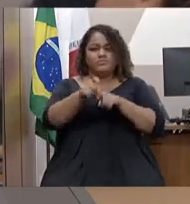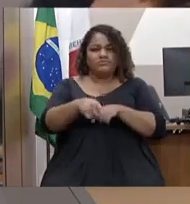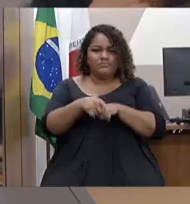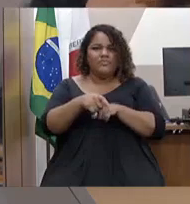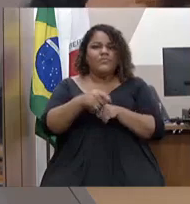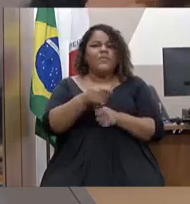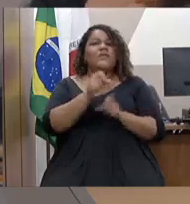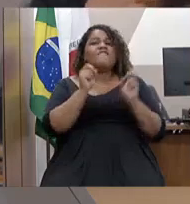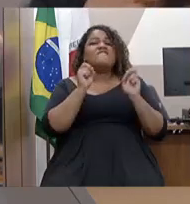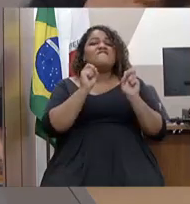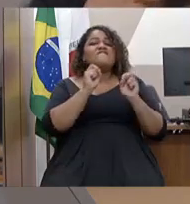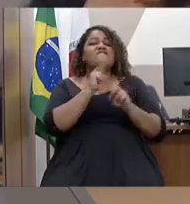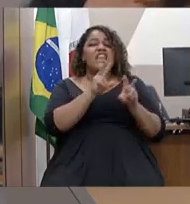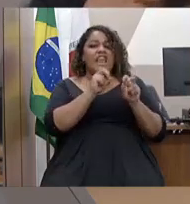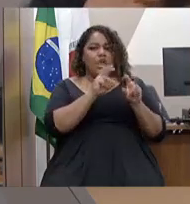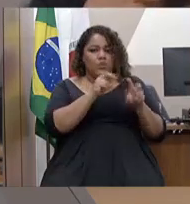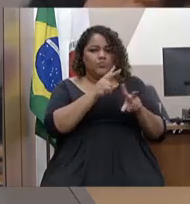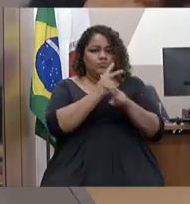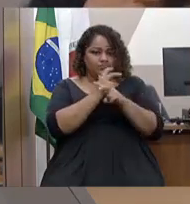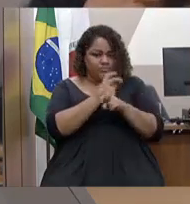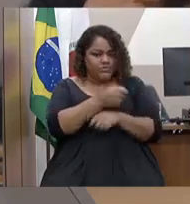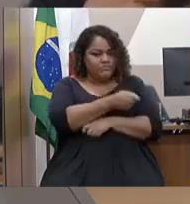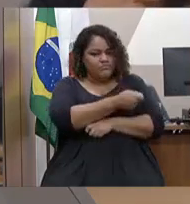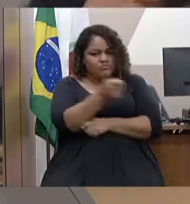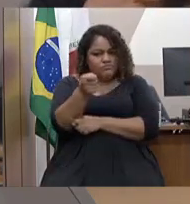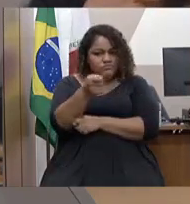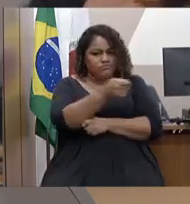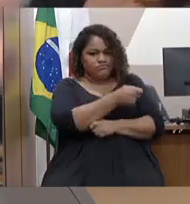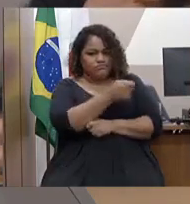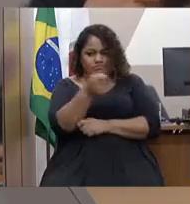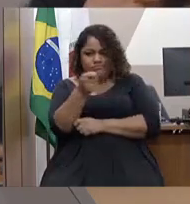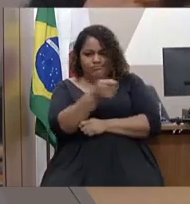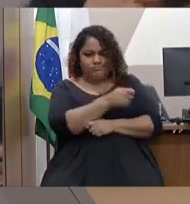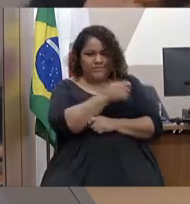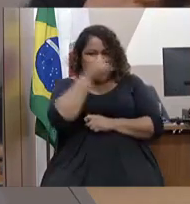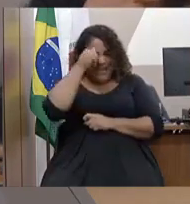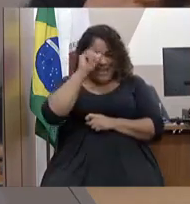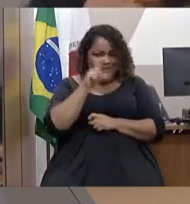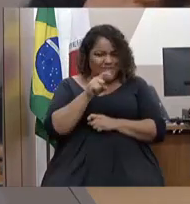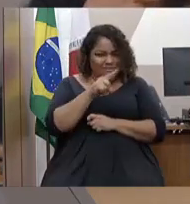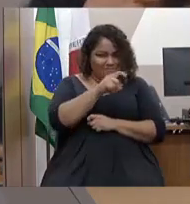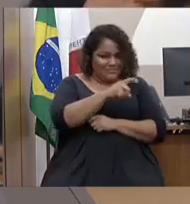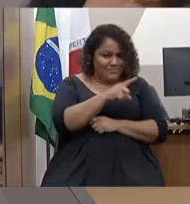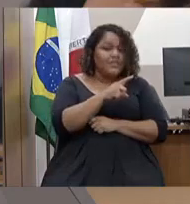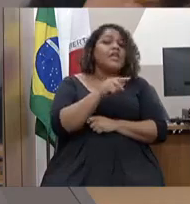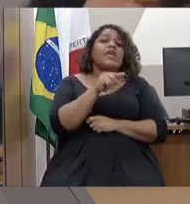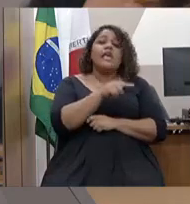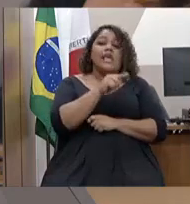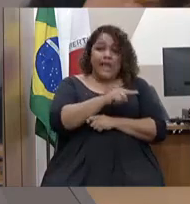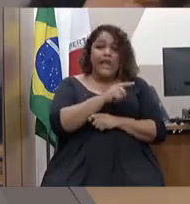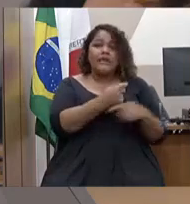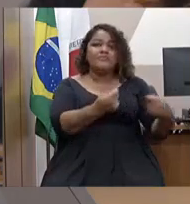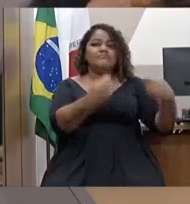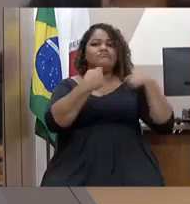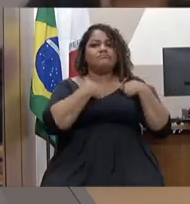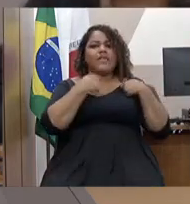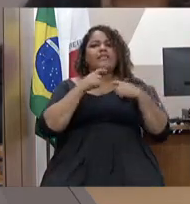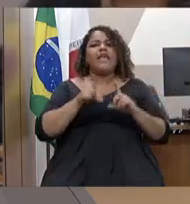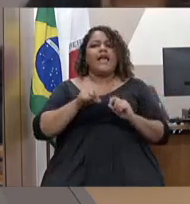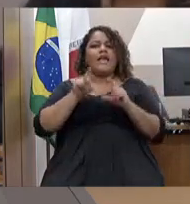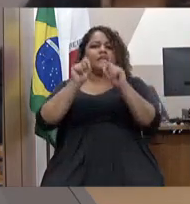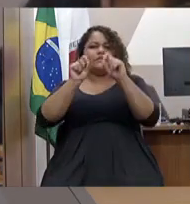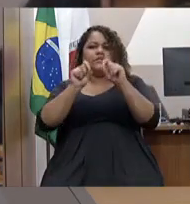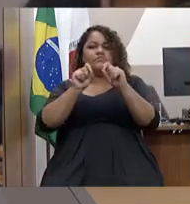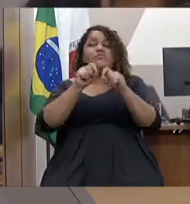desses agrotóxicos ou seja causam câncer a gente não tem dado no Brasil de quantos cânceres